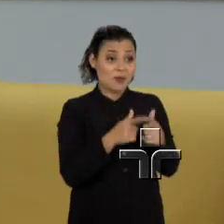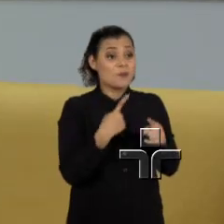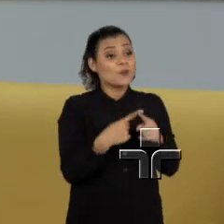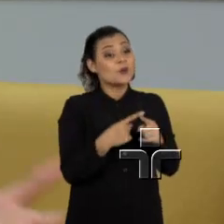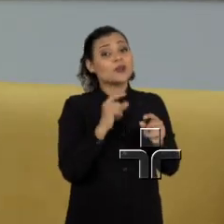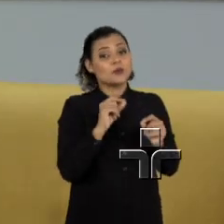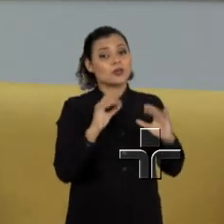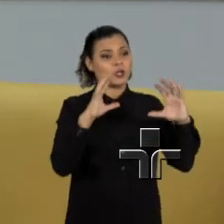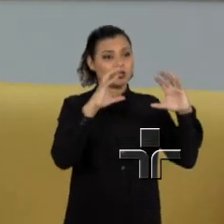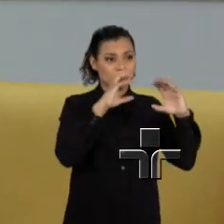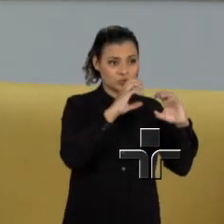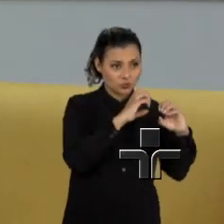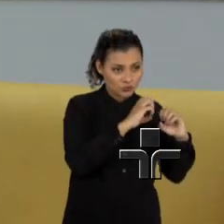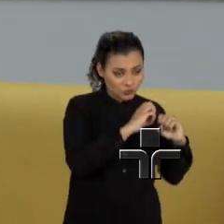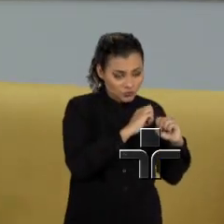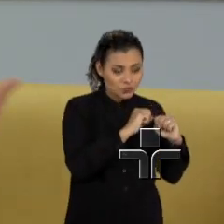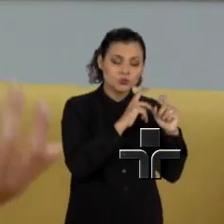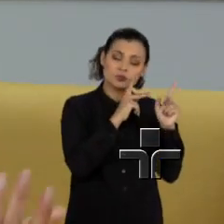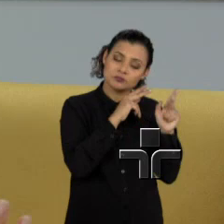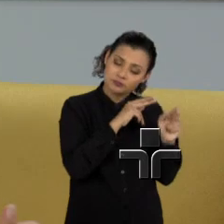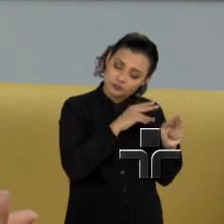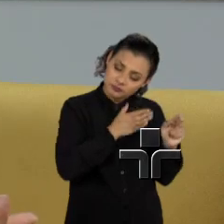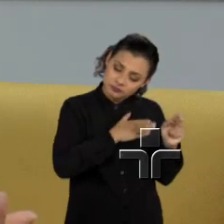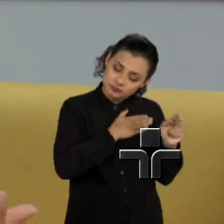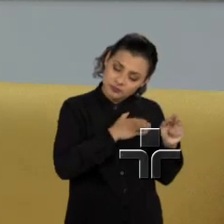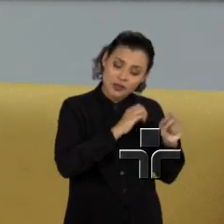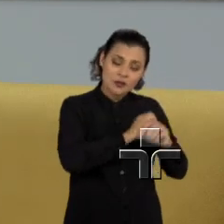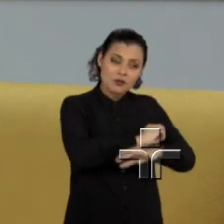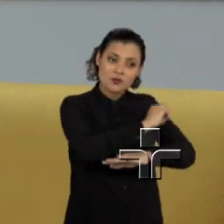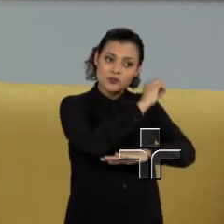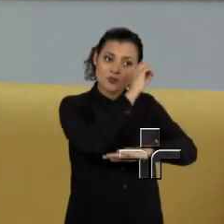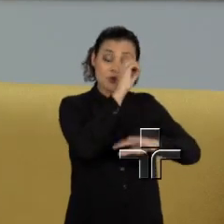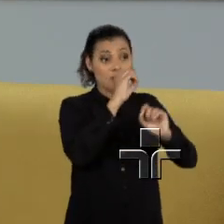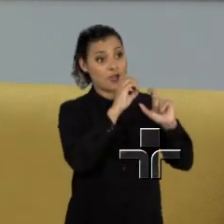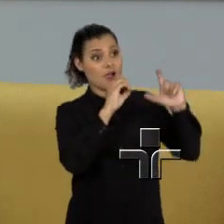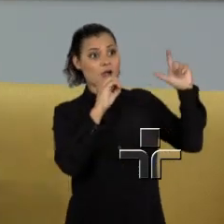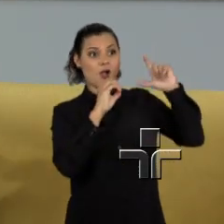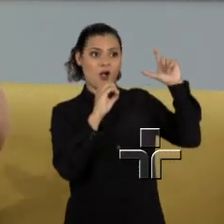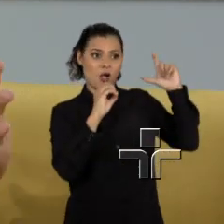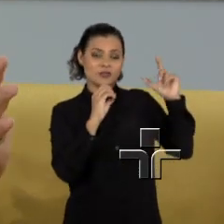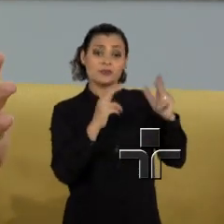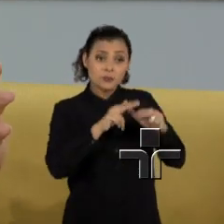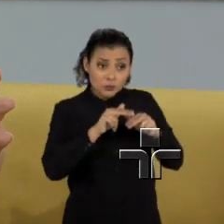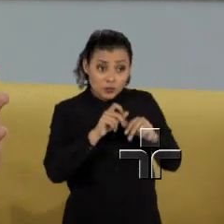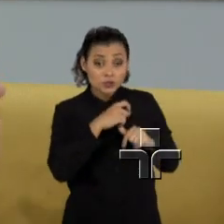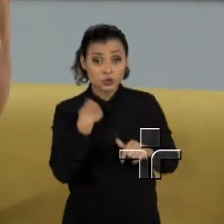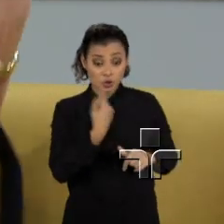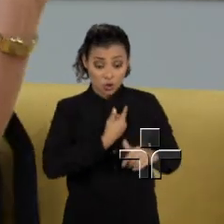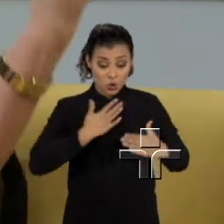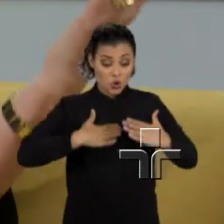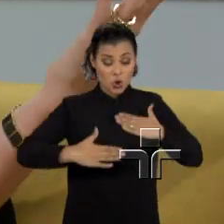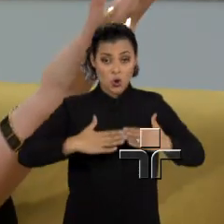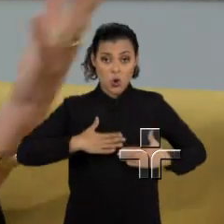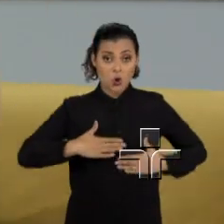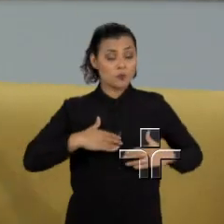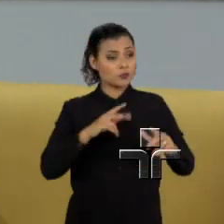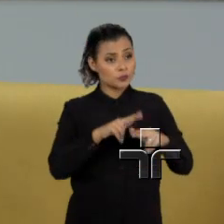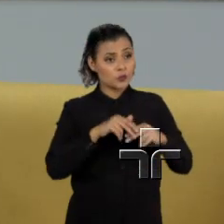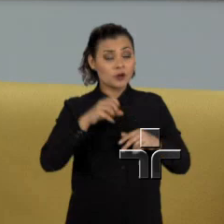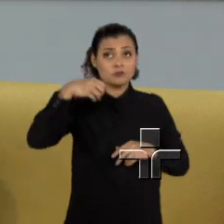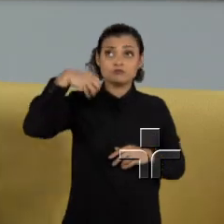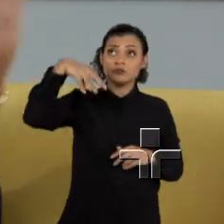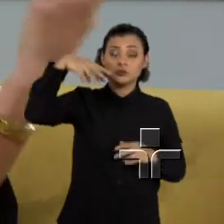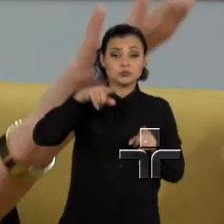claro e escuro. Eles iam dormir com o sol e acordavam com ele. Quando nós resolvemos expandir a nossa vigília por causa da luz,